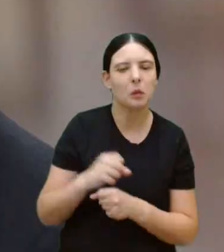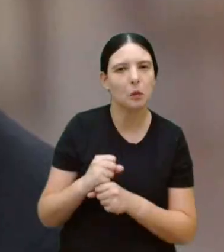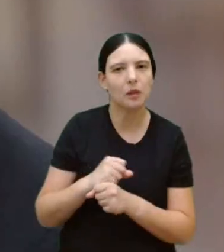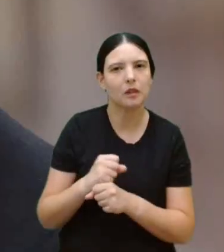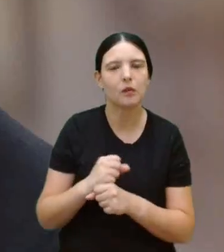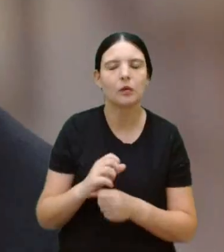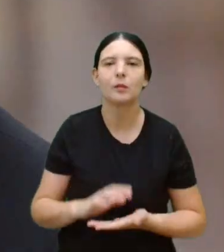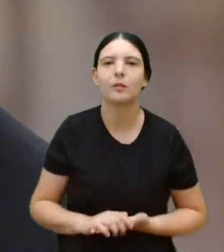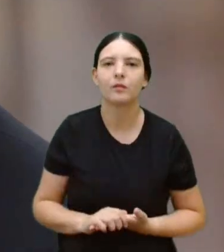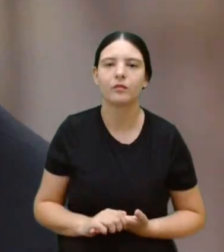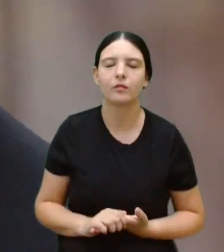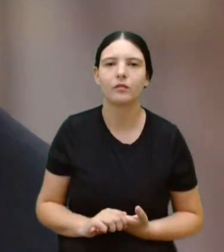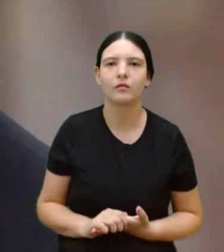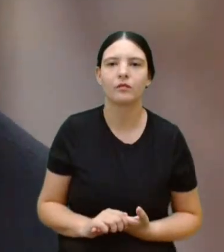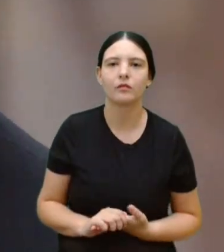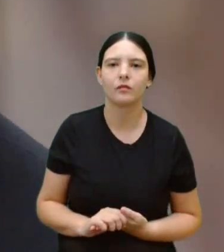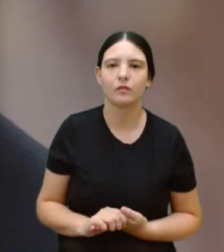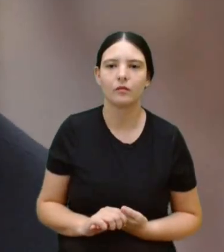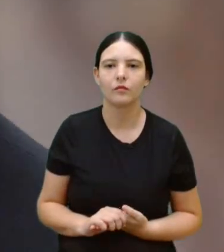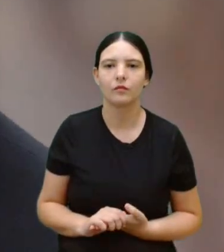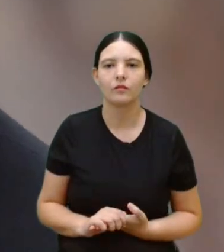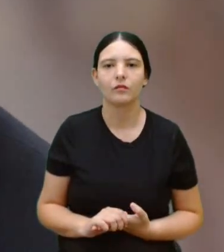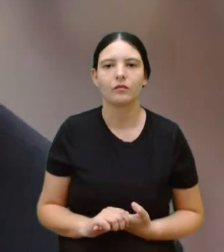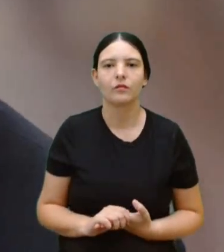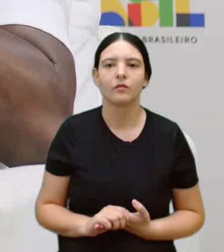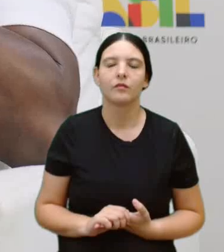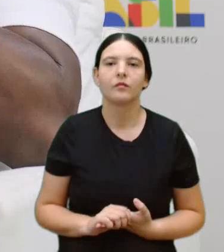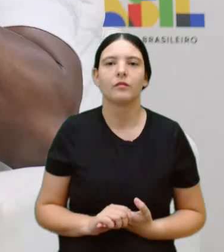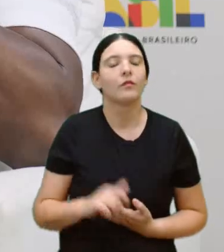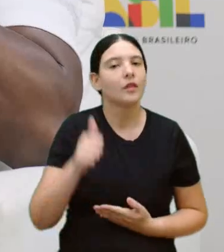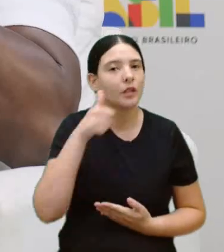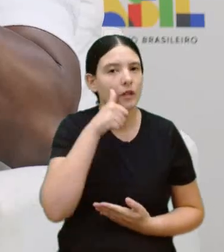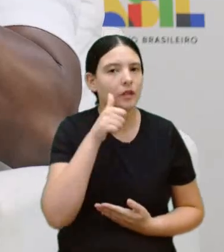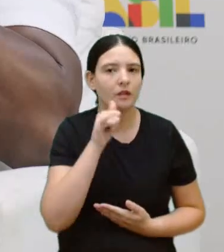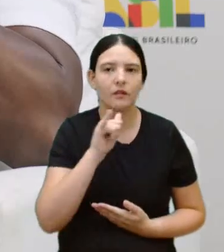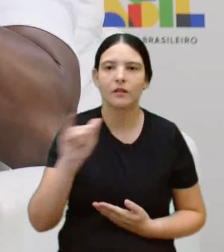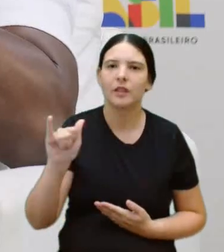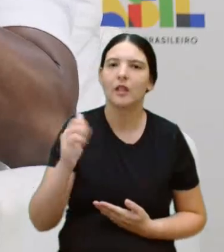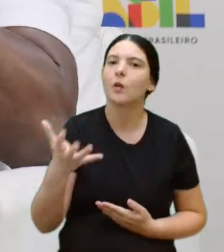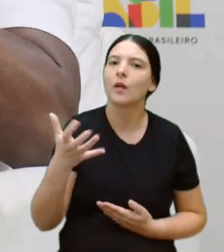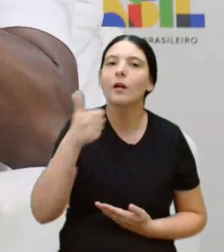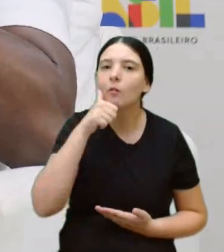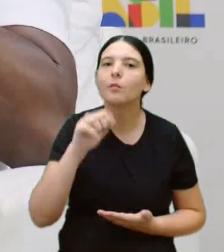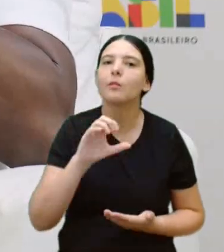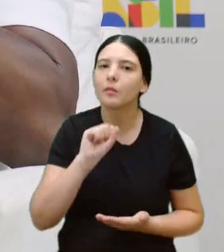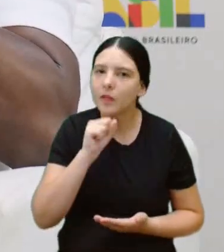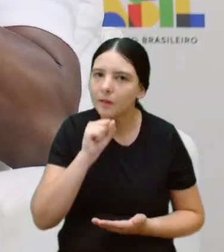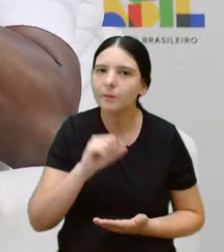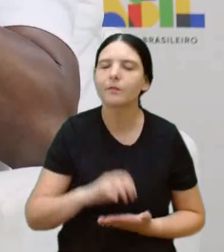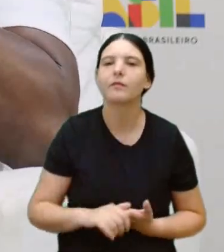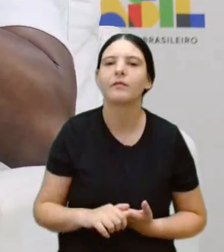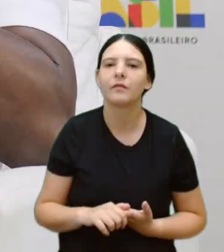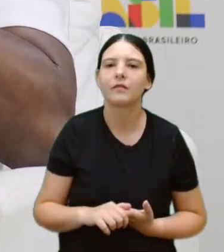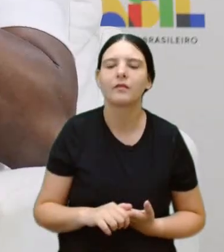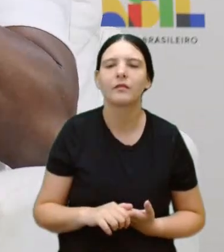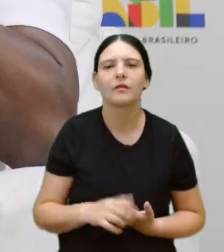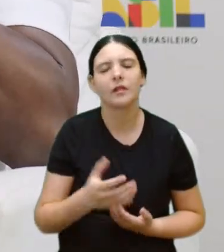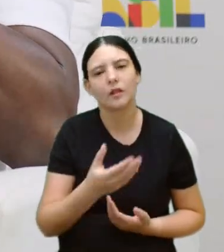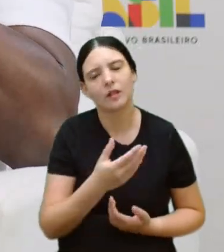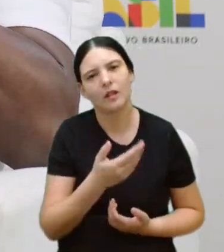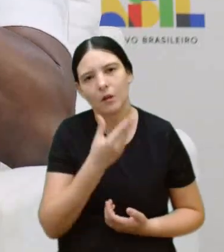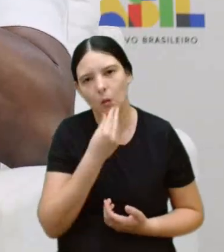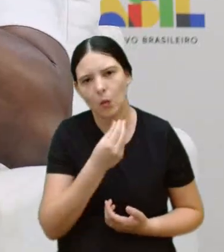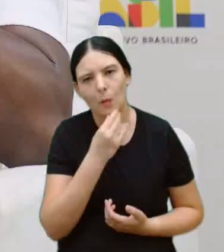aí a companheira diz, eu quero ser mãe. Ela disse algumas vezes para ele. Começo do